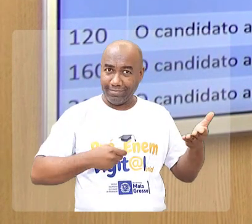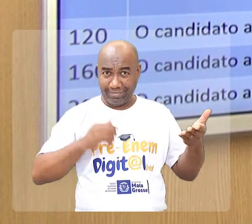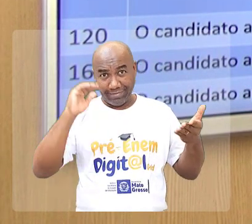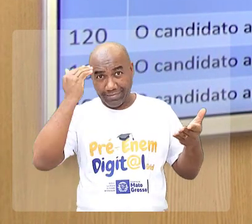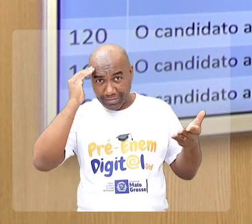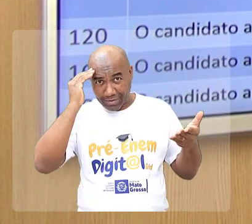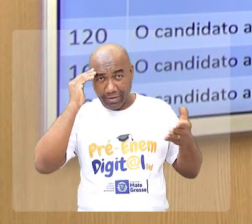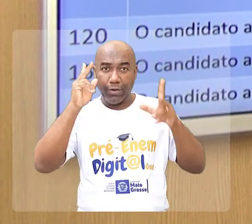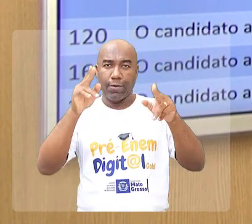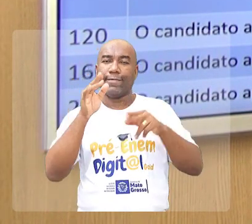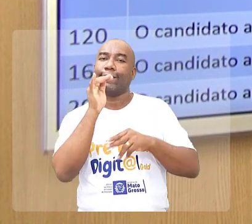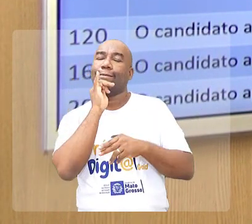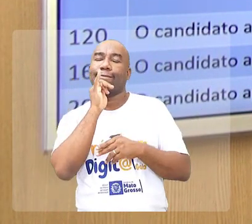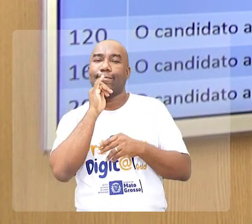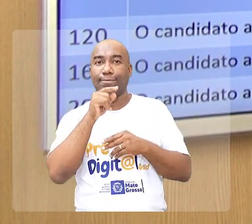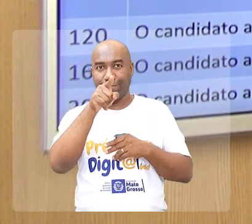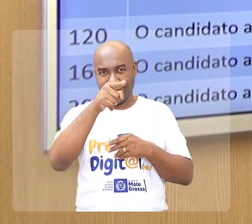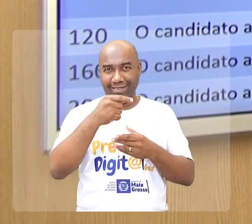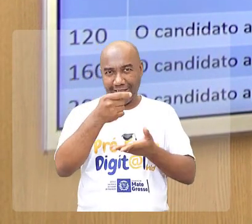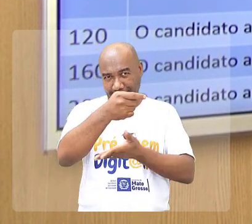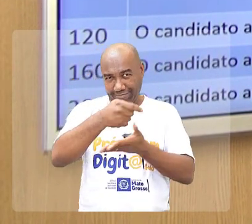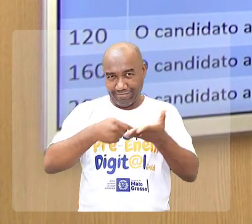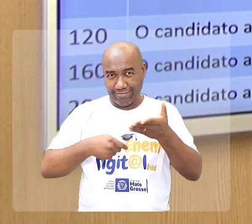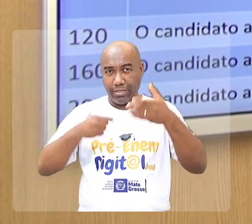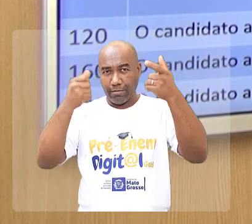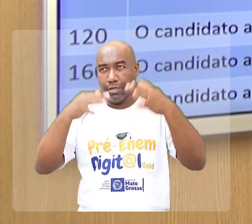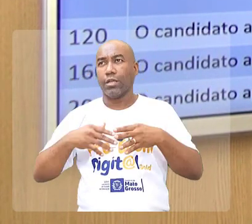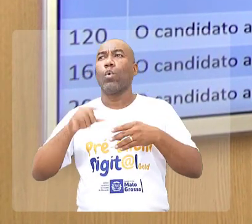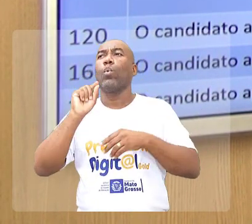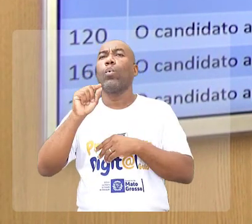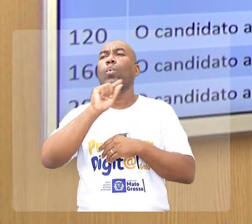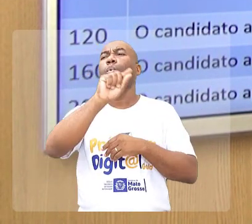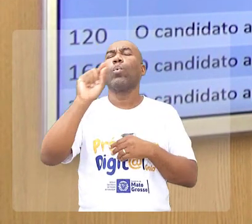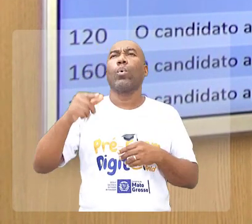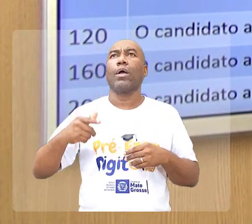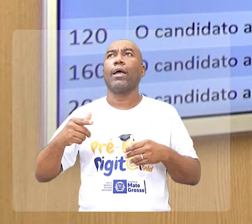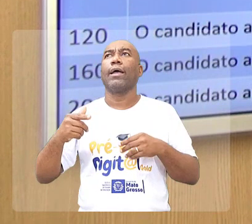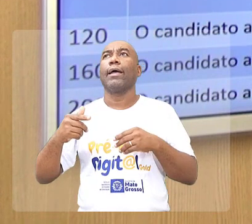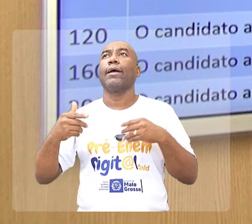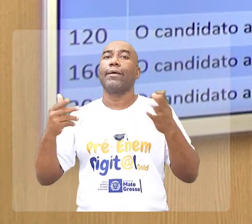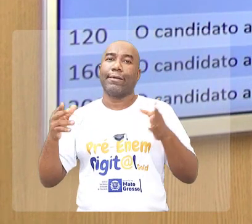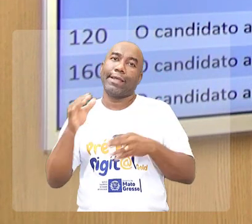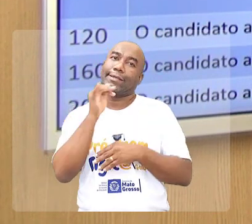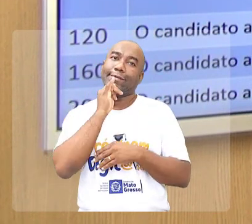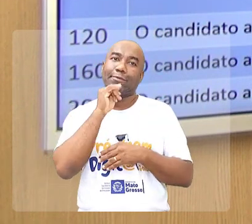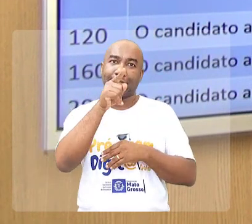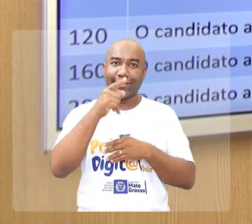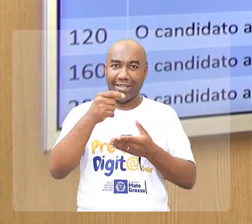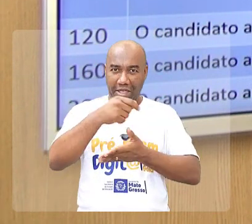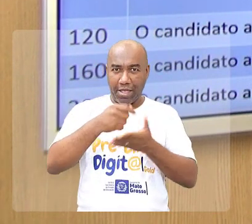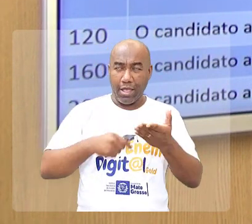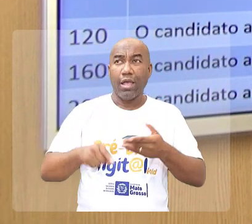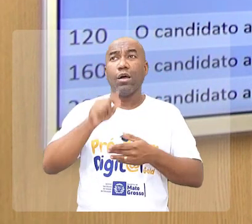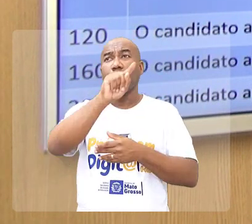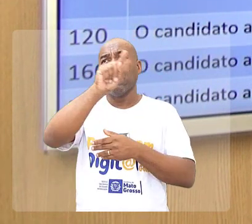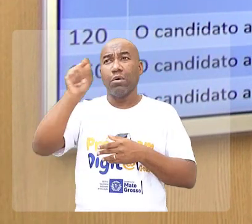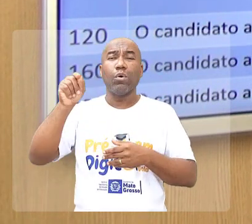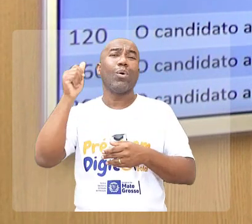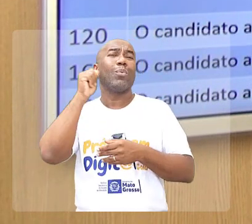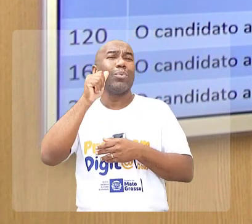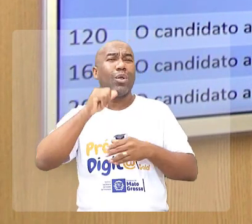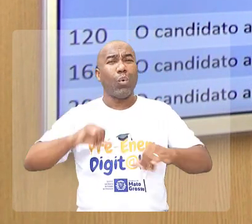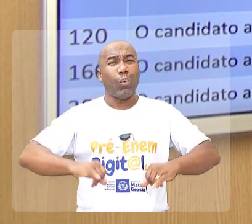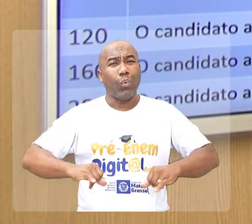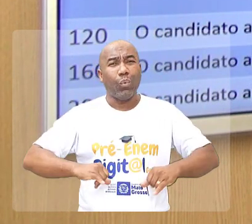há necessidade de medidas de solução, ponto, acaba. Não diz quais são as medidas, não diz como,